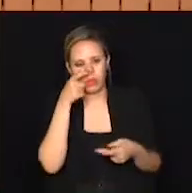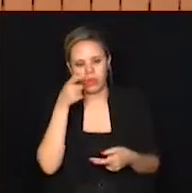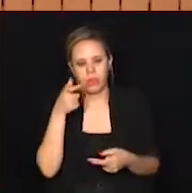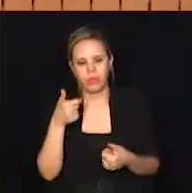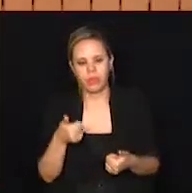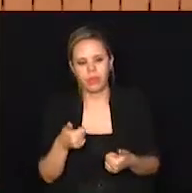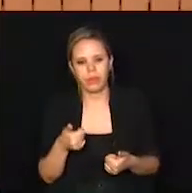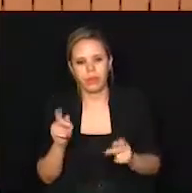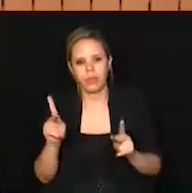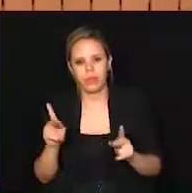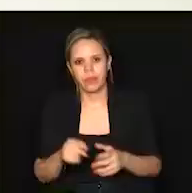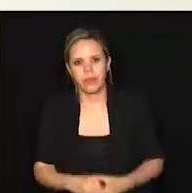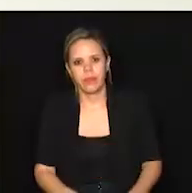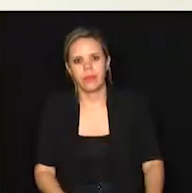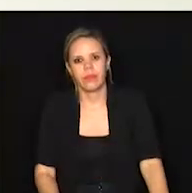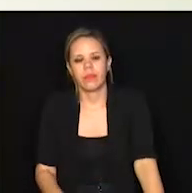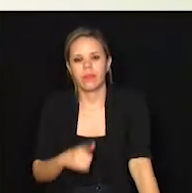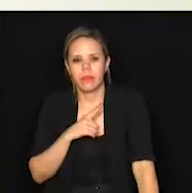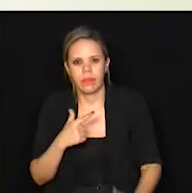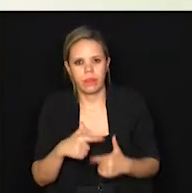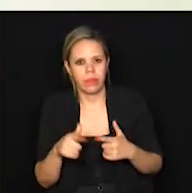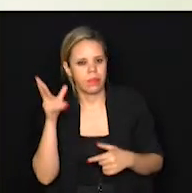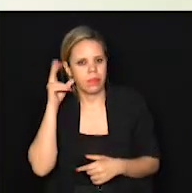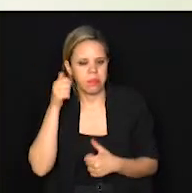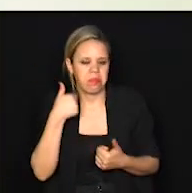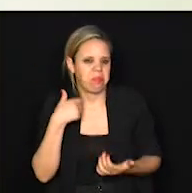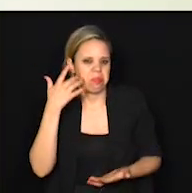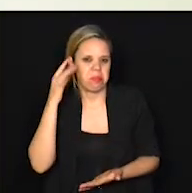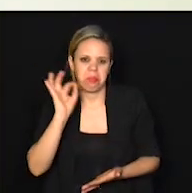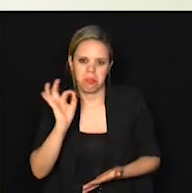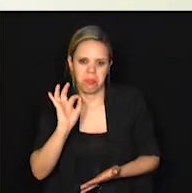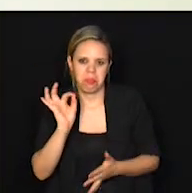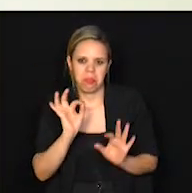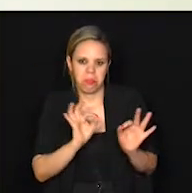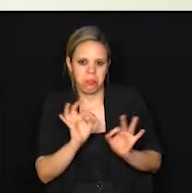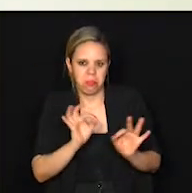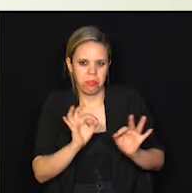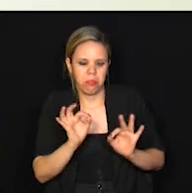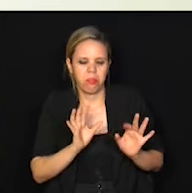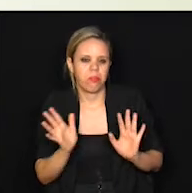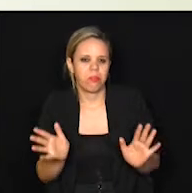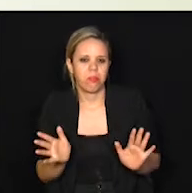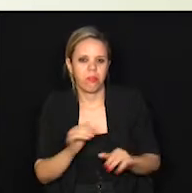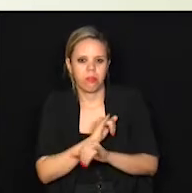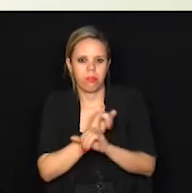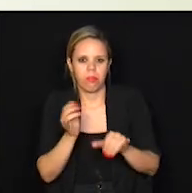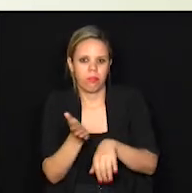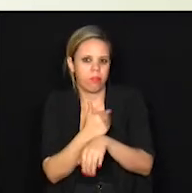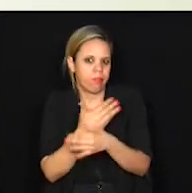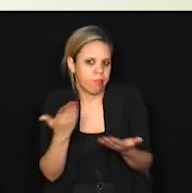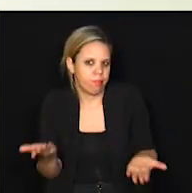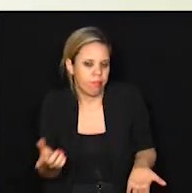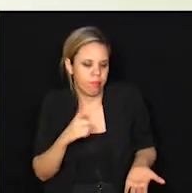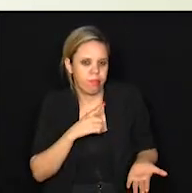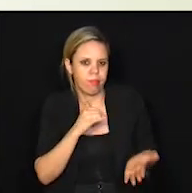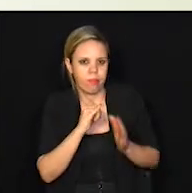nos fiscalizem. Porque quem não estiver correto precisa ser lacrado. Isso é fato. Nós não queremos omitir